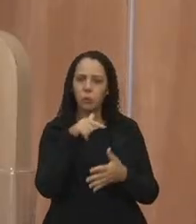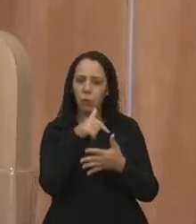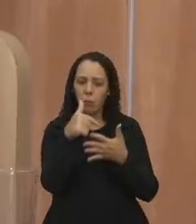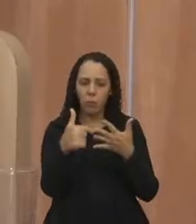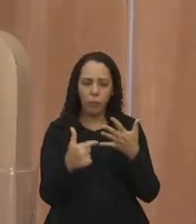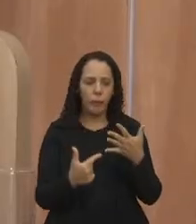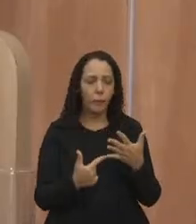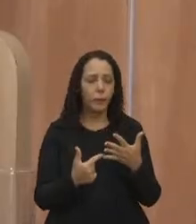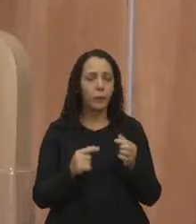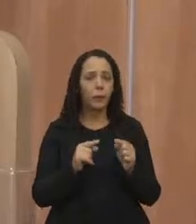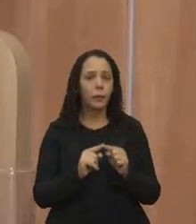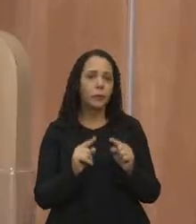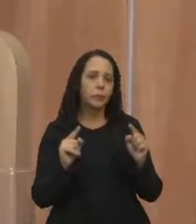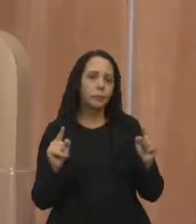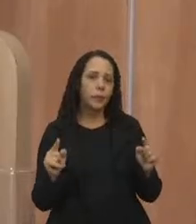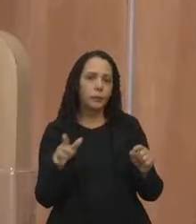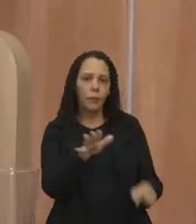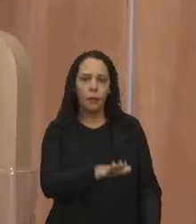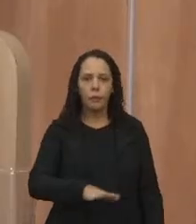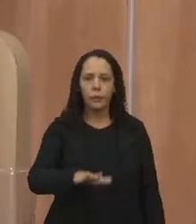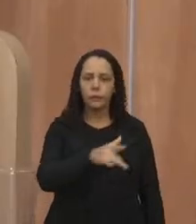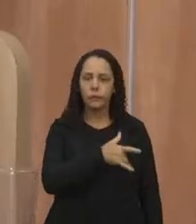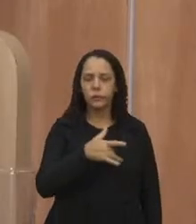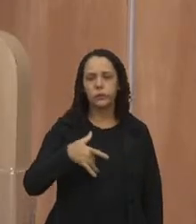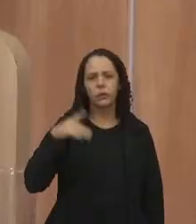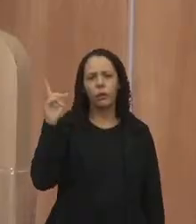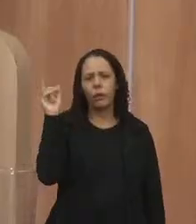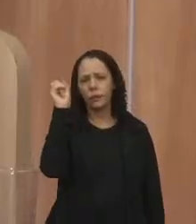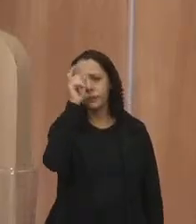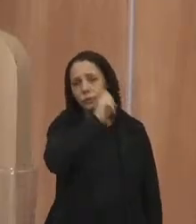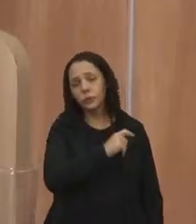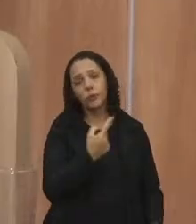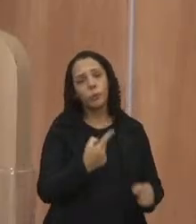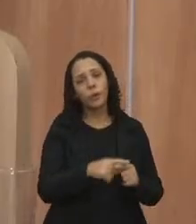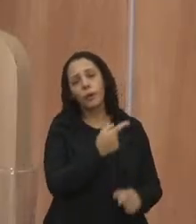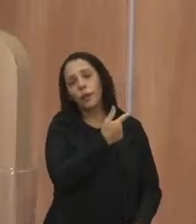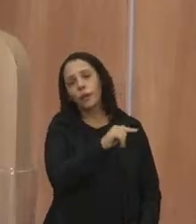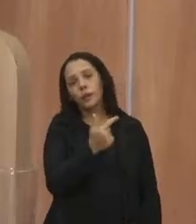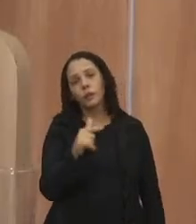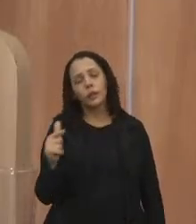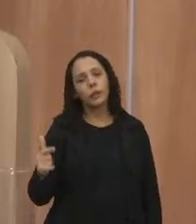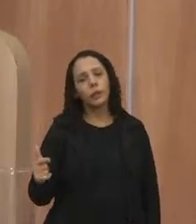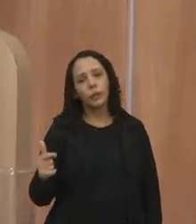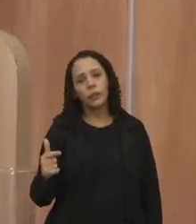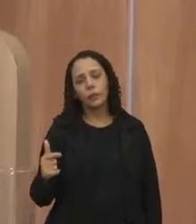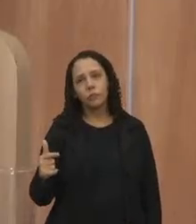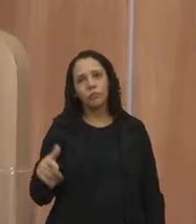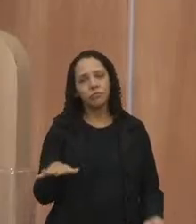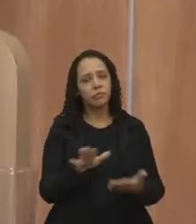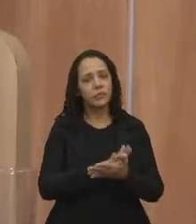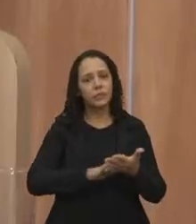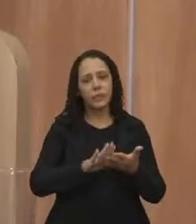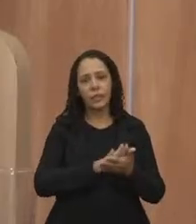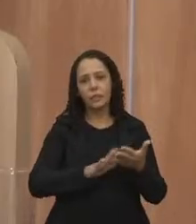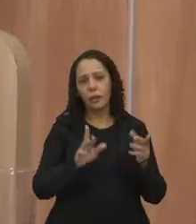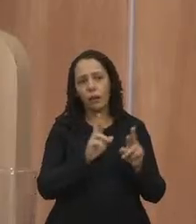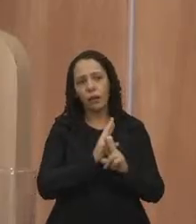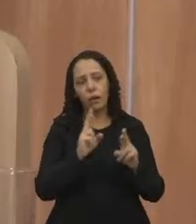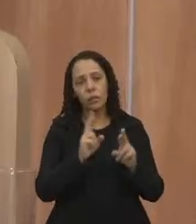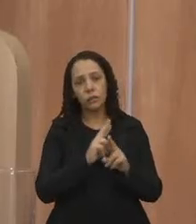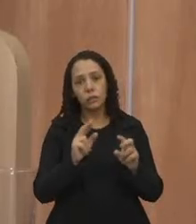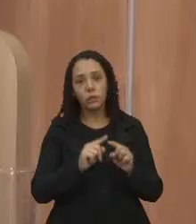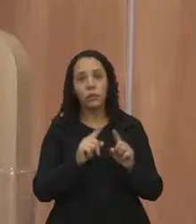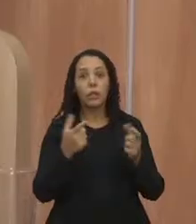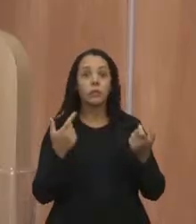Mas a área de saúde é bem complicado porque realmente a gente não tem, né, nada relacionado à área de saúde. Mas a gente